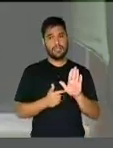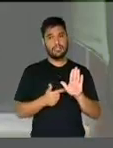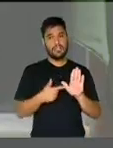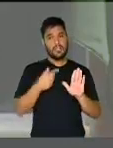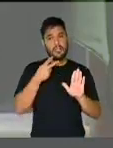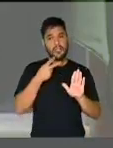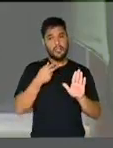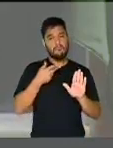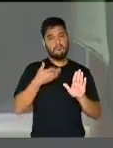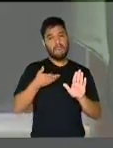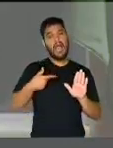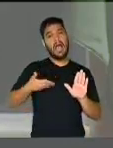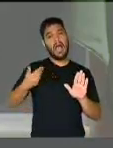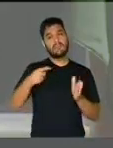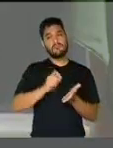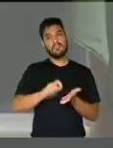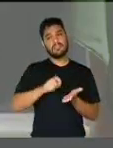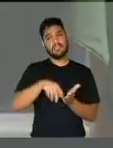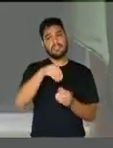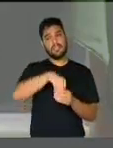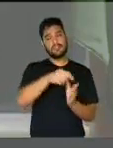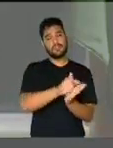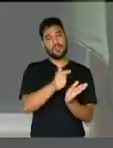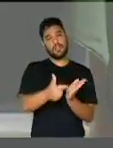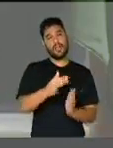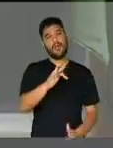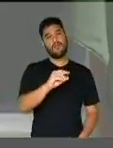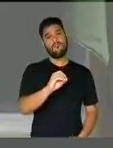escrito na Folha de São Paulo,